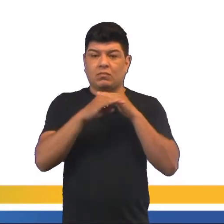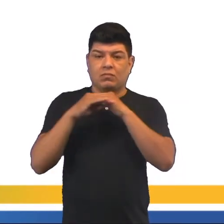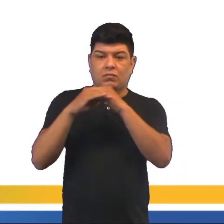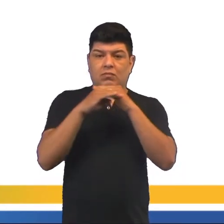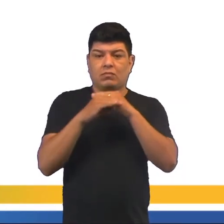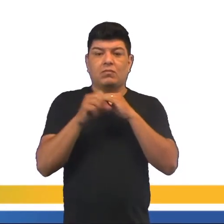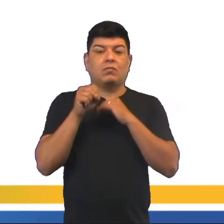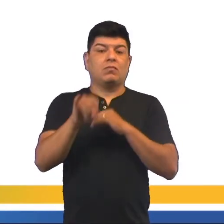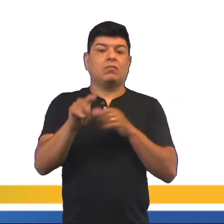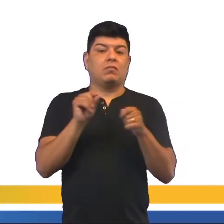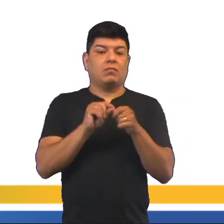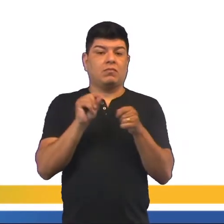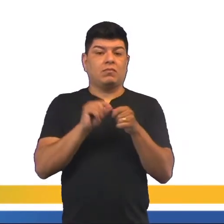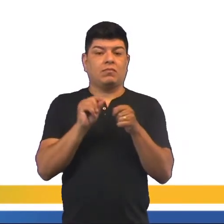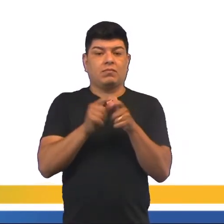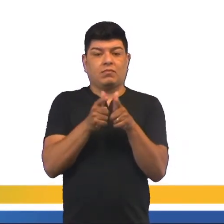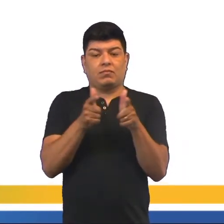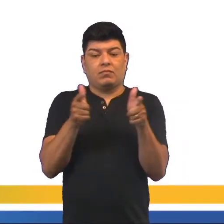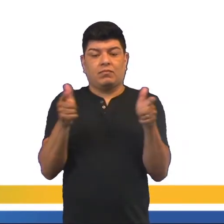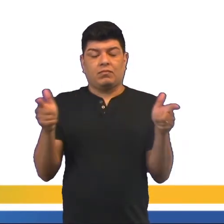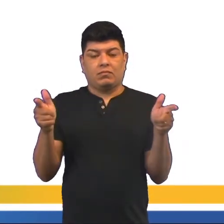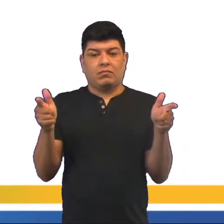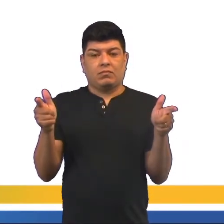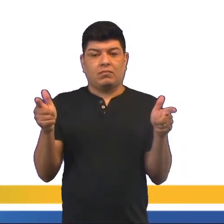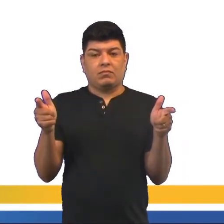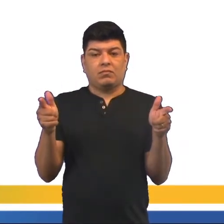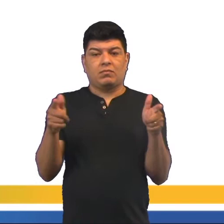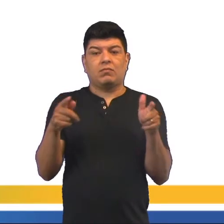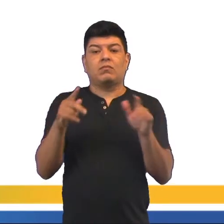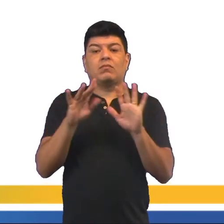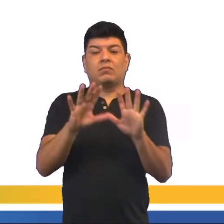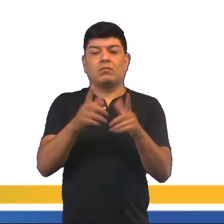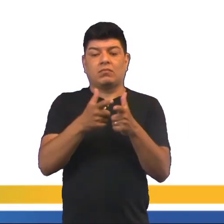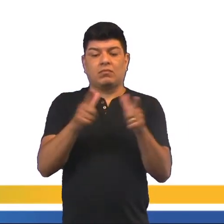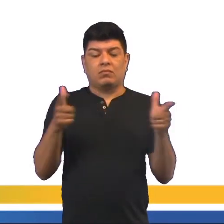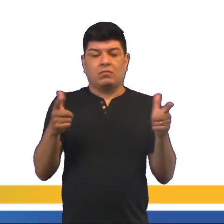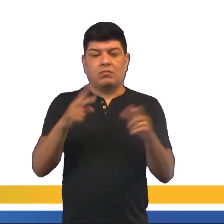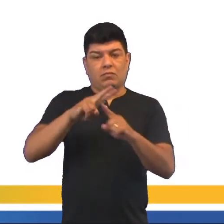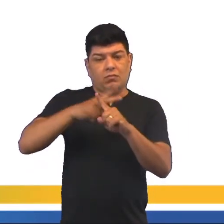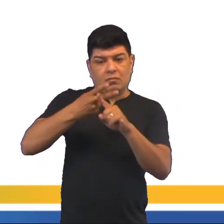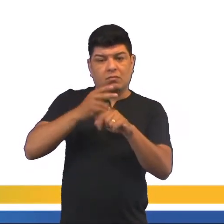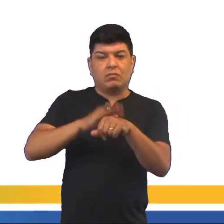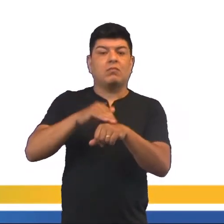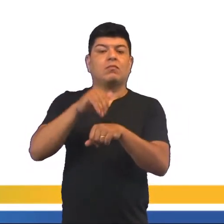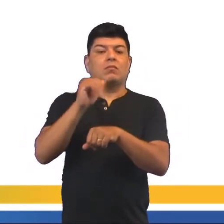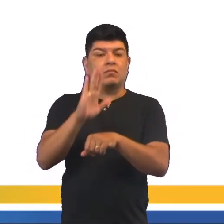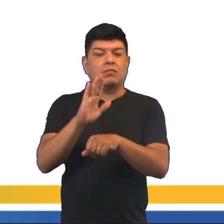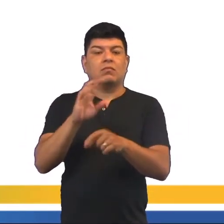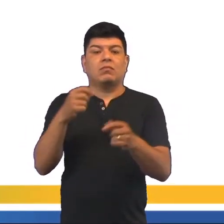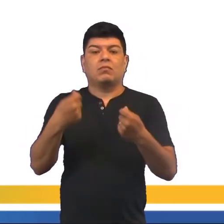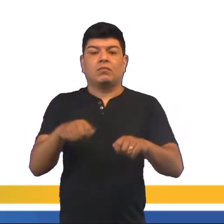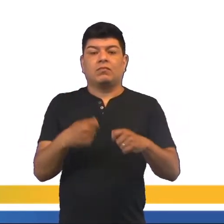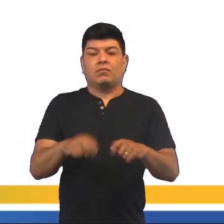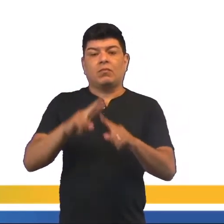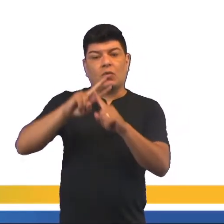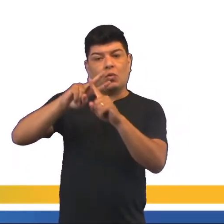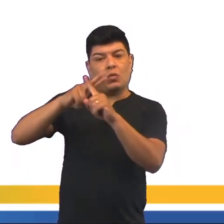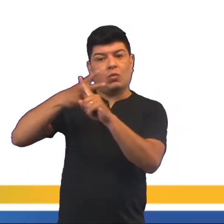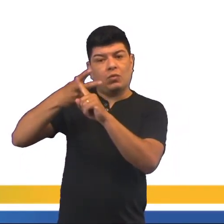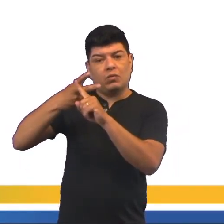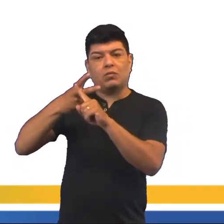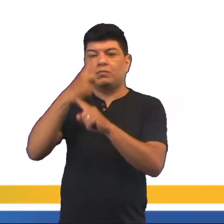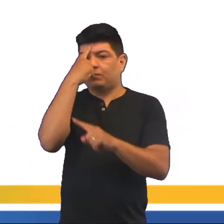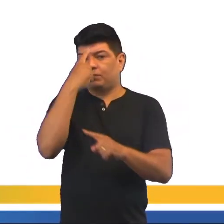Se eu vou fazer a largura, na sua proporção, vou ampliar 2 vezes mais, então eu vou ter que ter o dobro